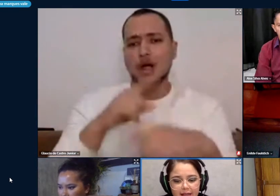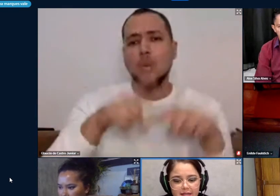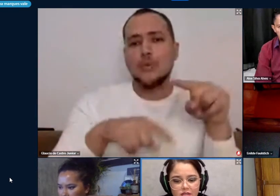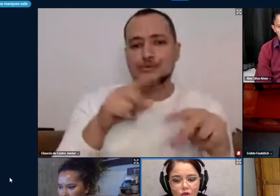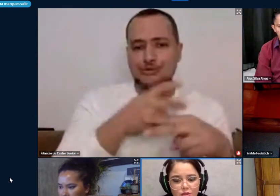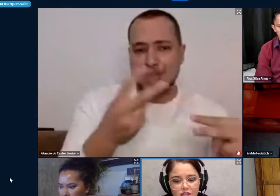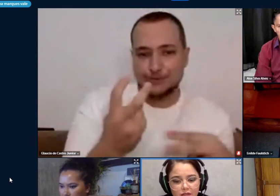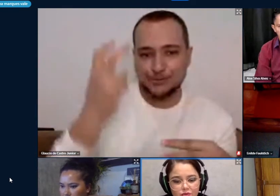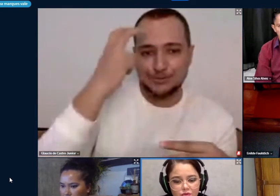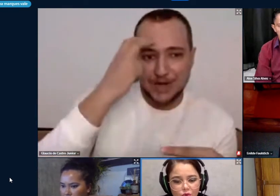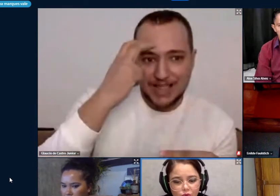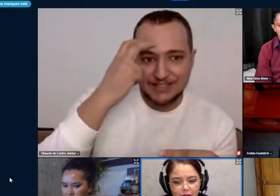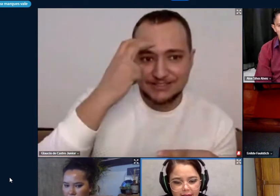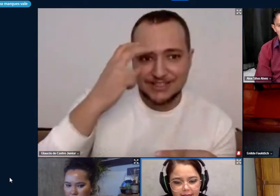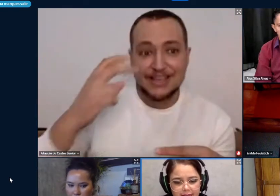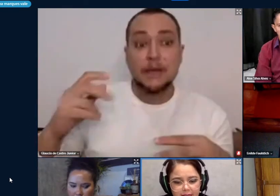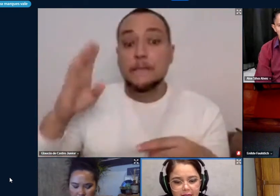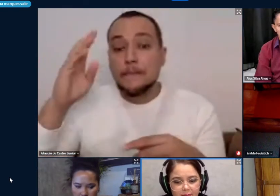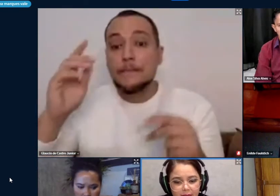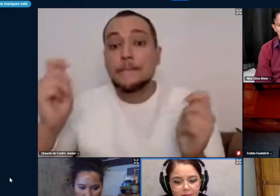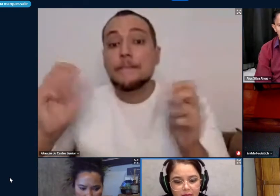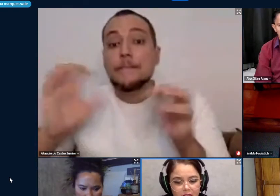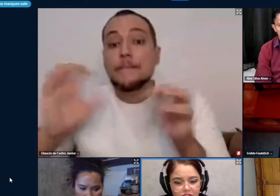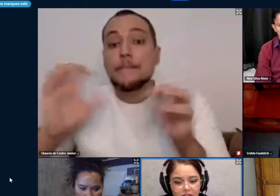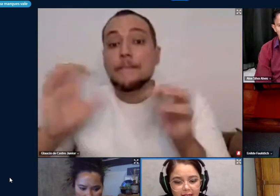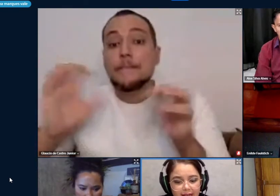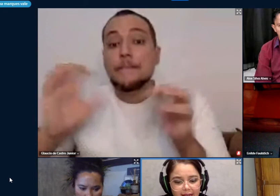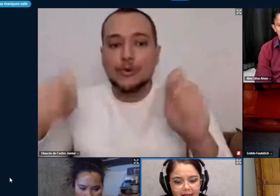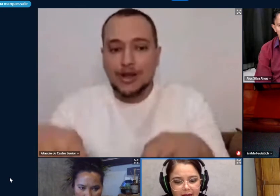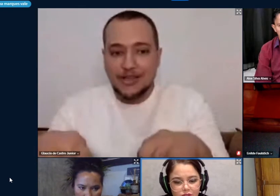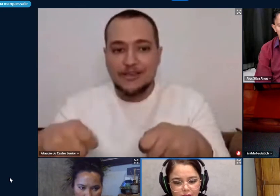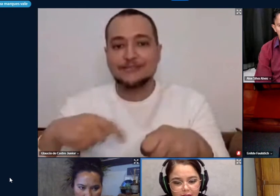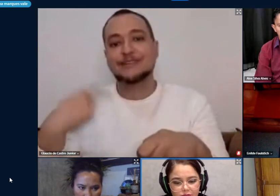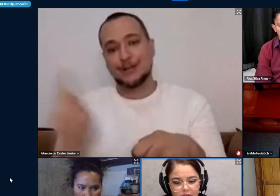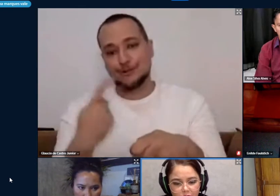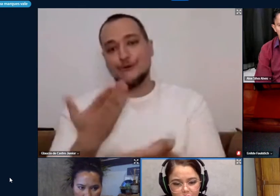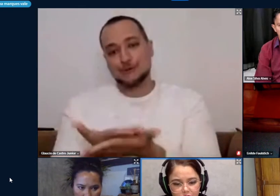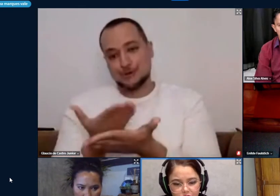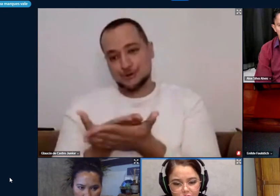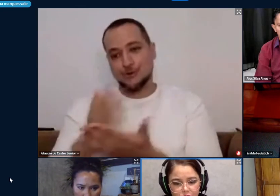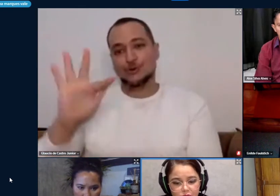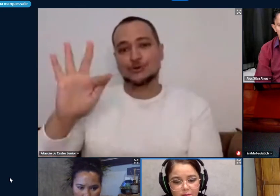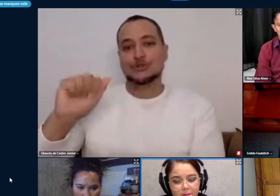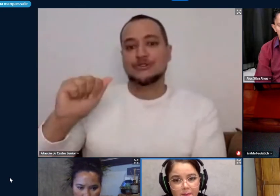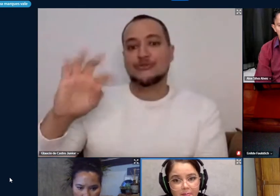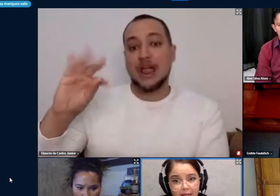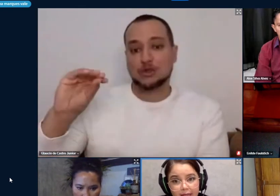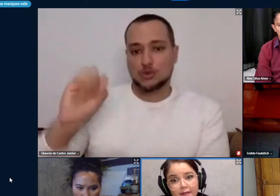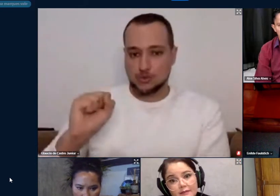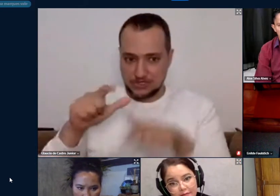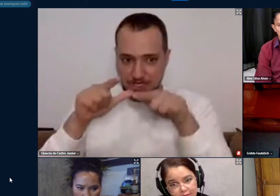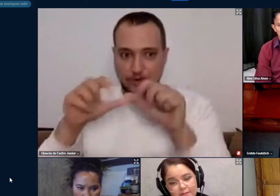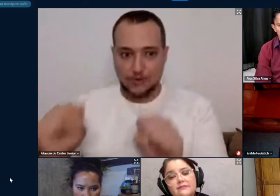encalar esses objetos culturais permite elencar os fatos